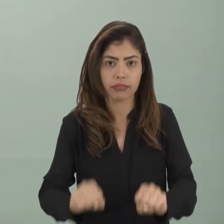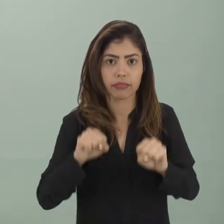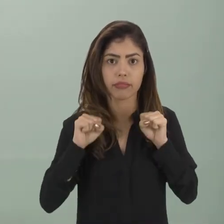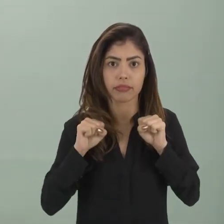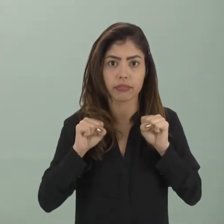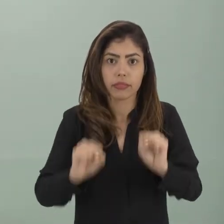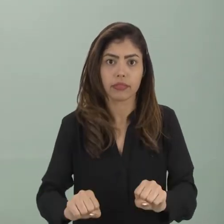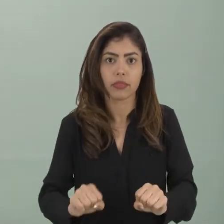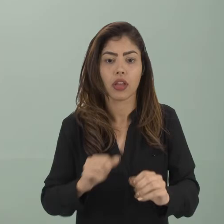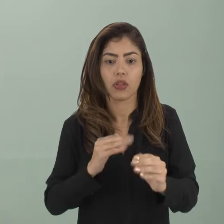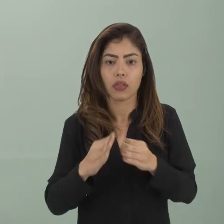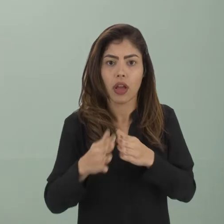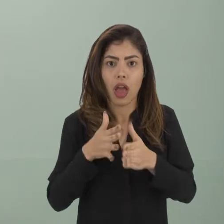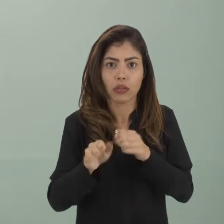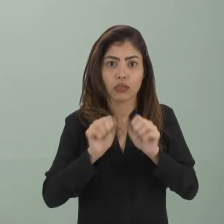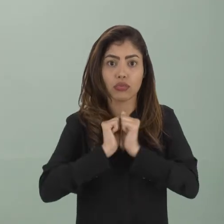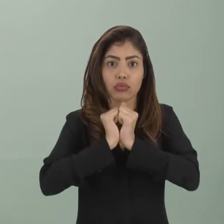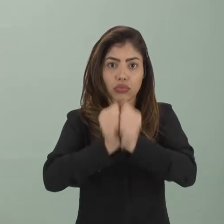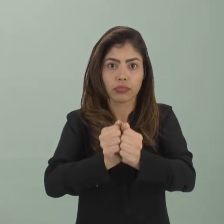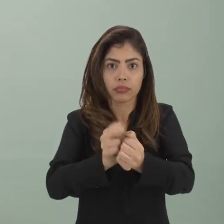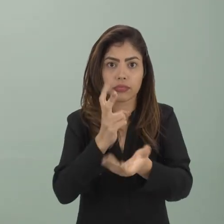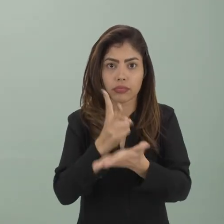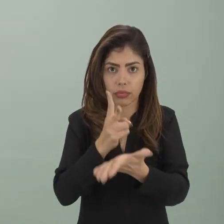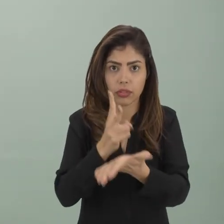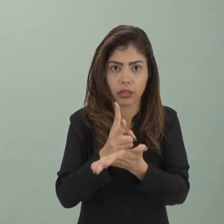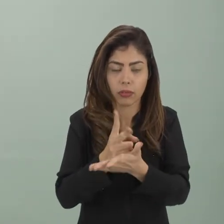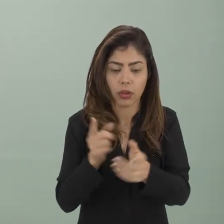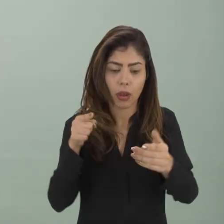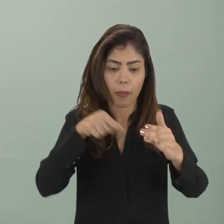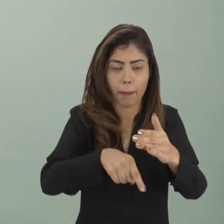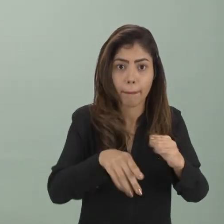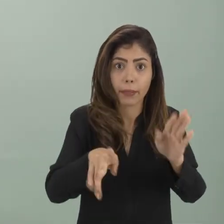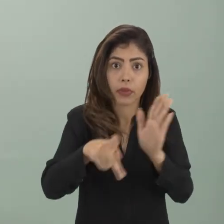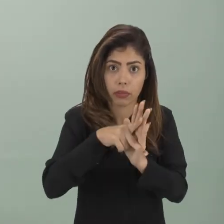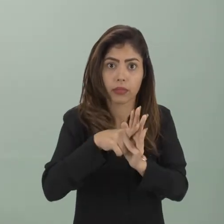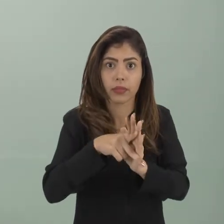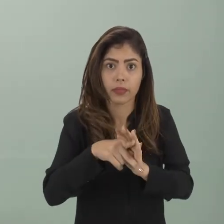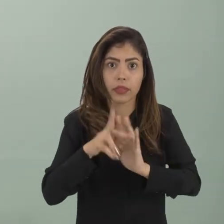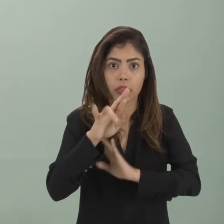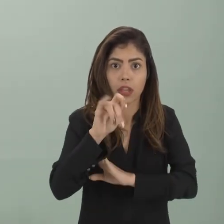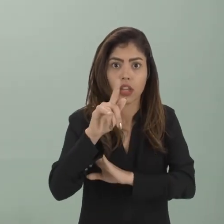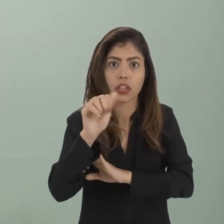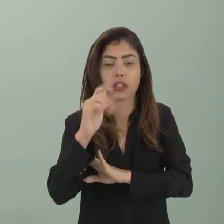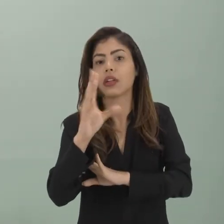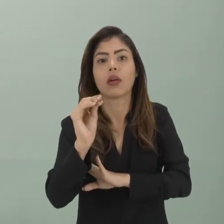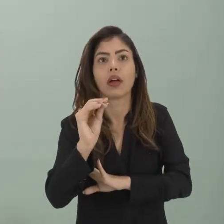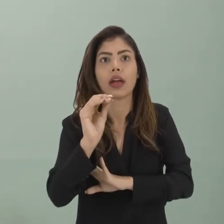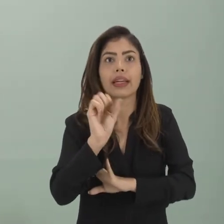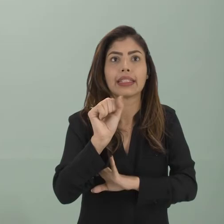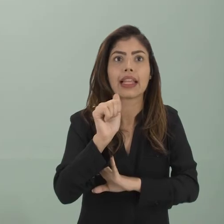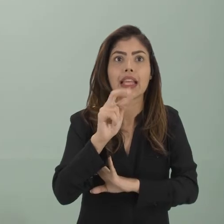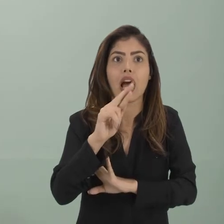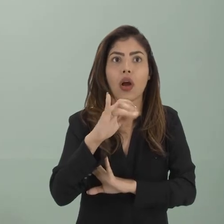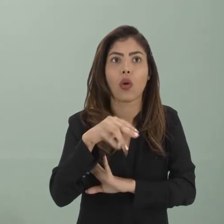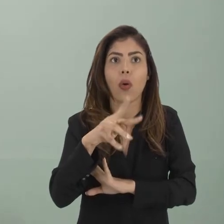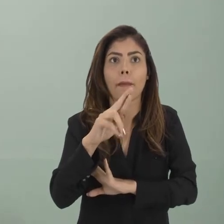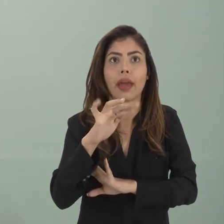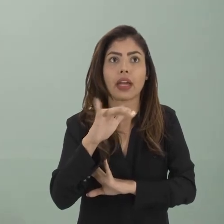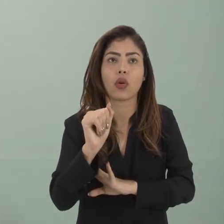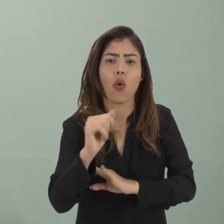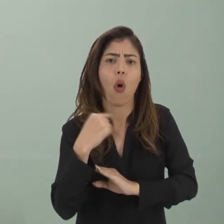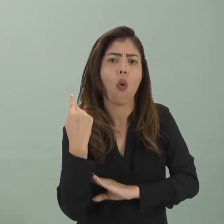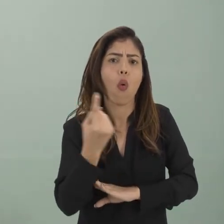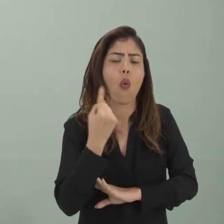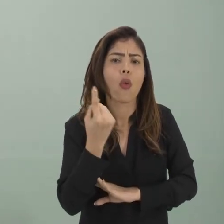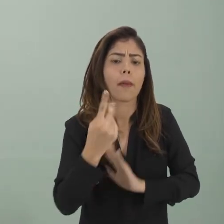estão interagindo o tempo inteiro numa região específica. Essa região se chama sarcômero. Um único